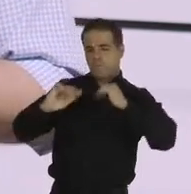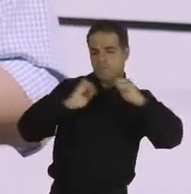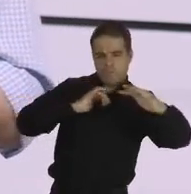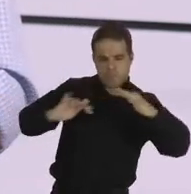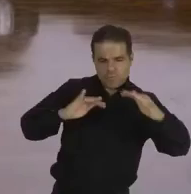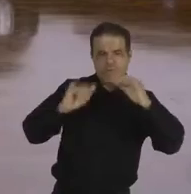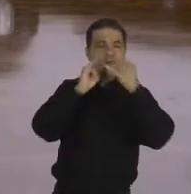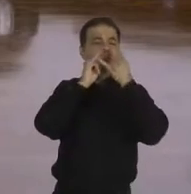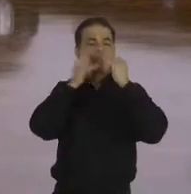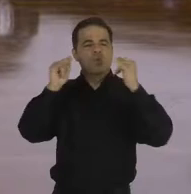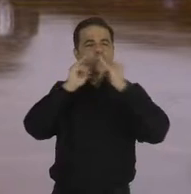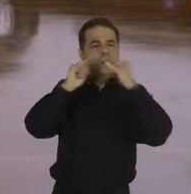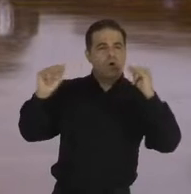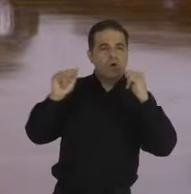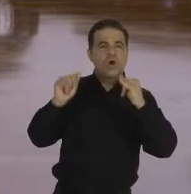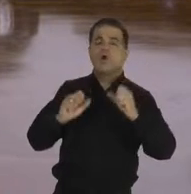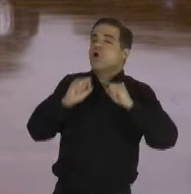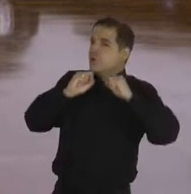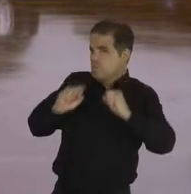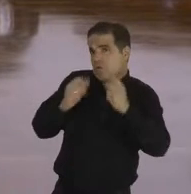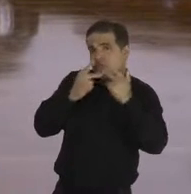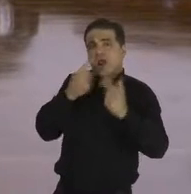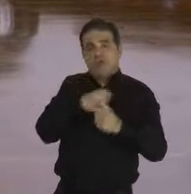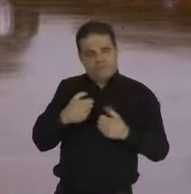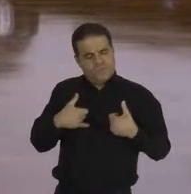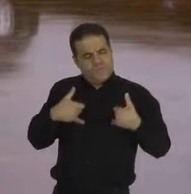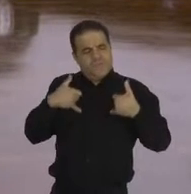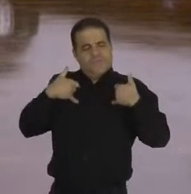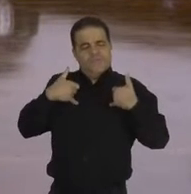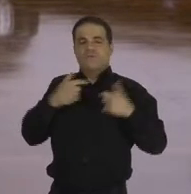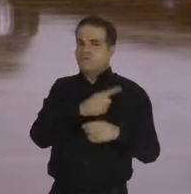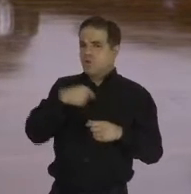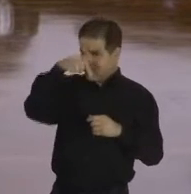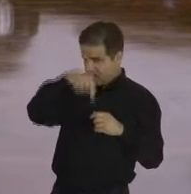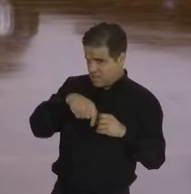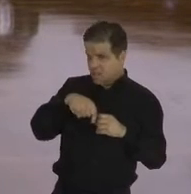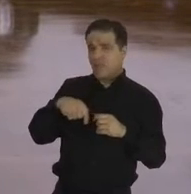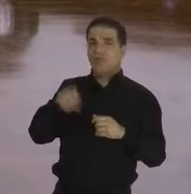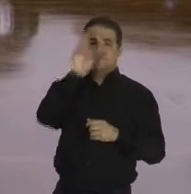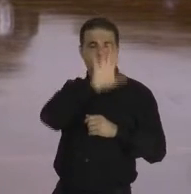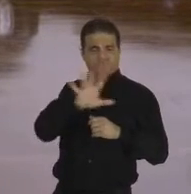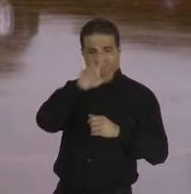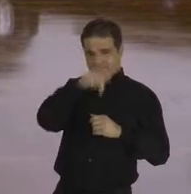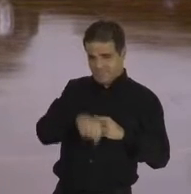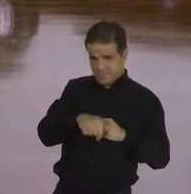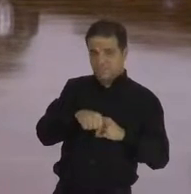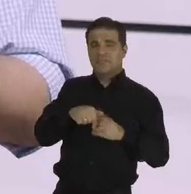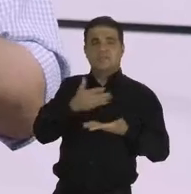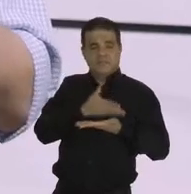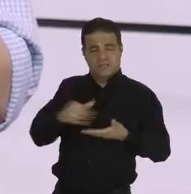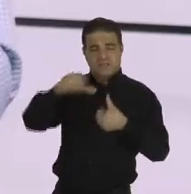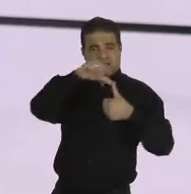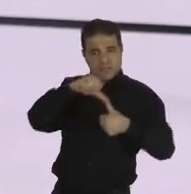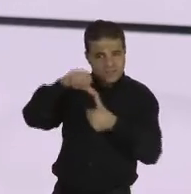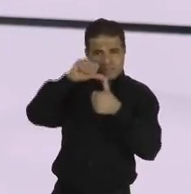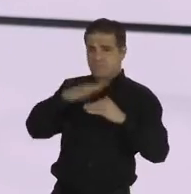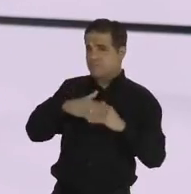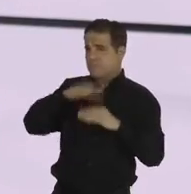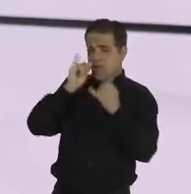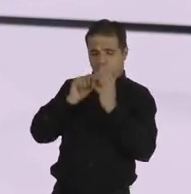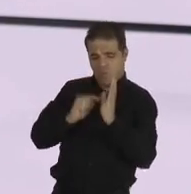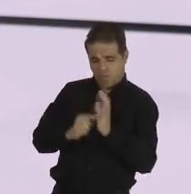movimento de eletrificação podemos falar com orgulho de nós somos como região aqui em salvar América um dos